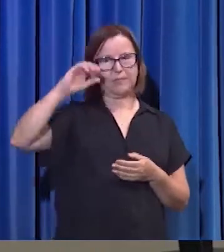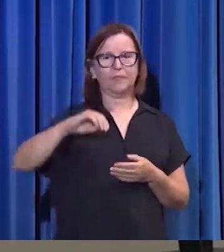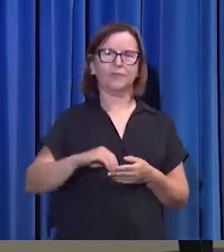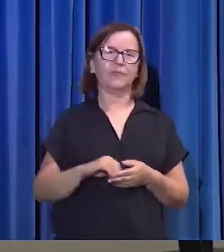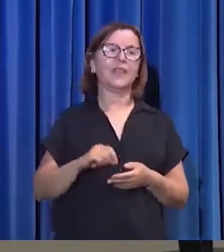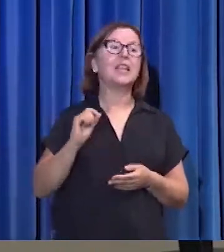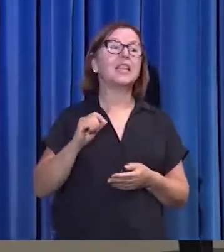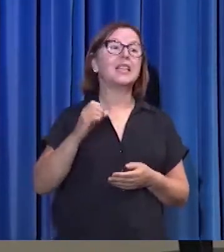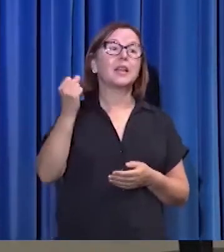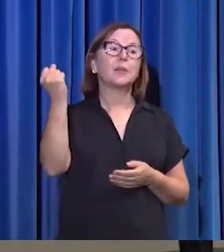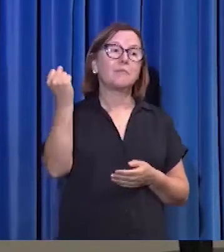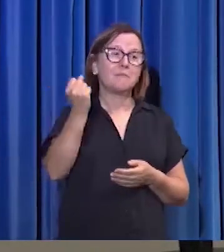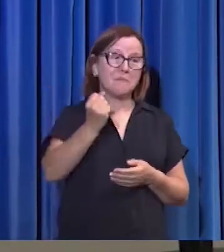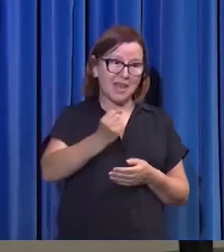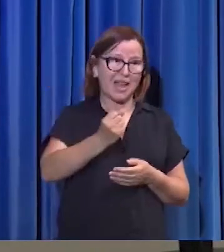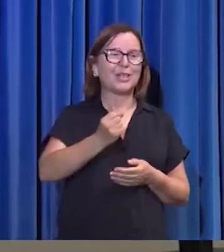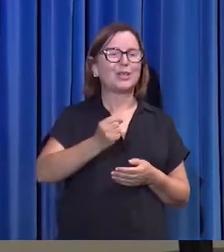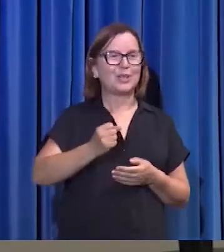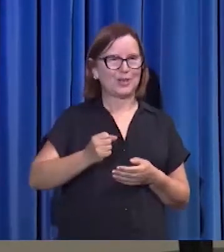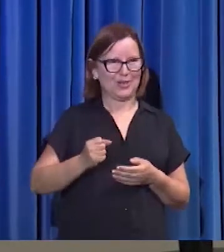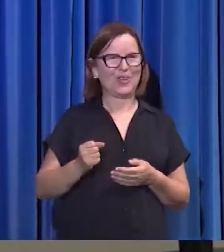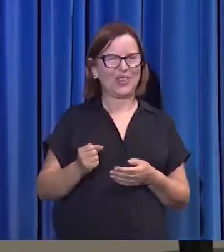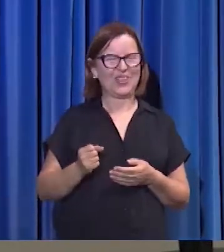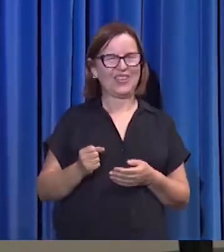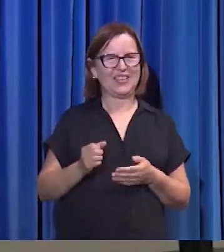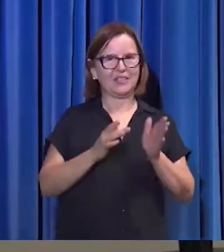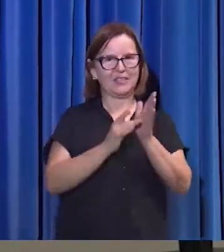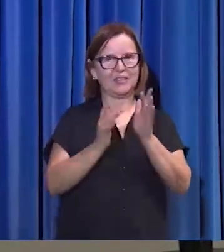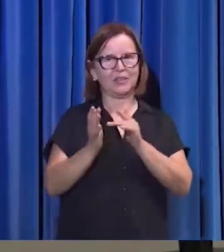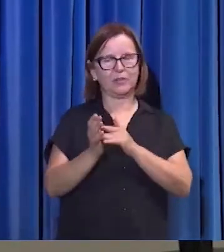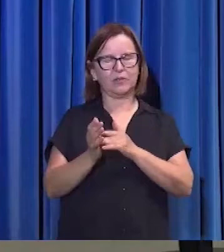Quem matou Jesus? Eu disse: foi o Pai.